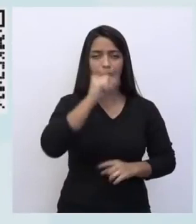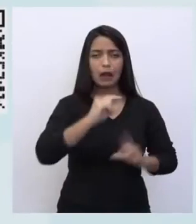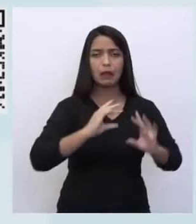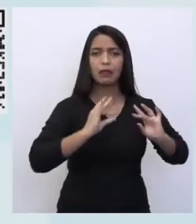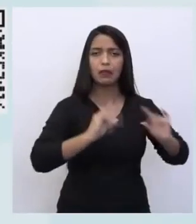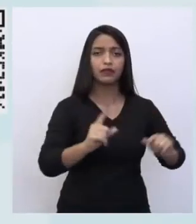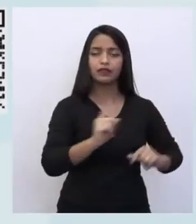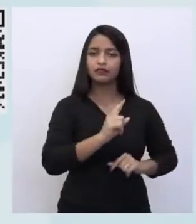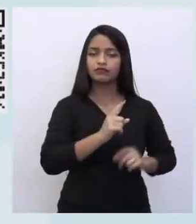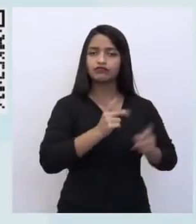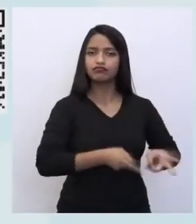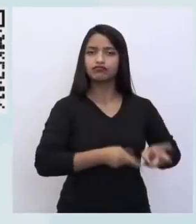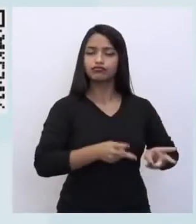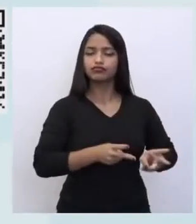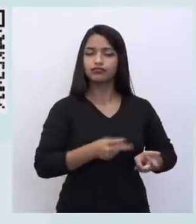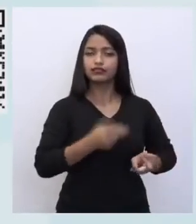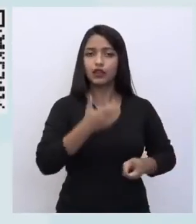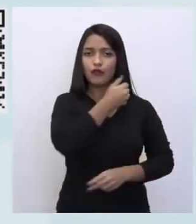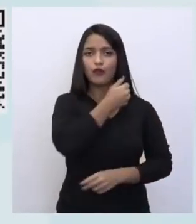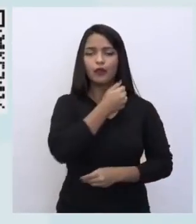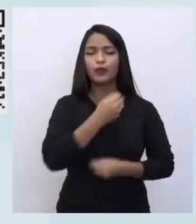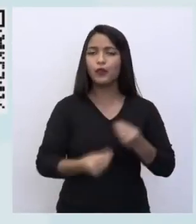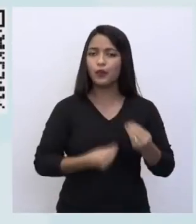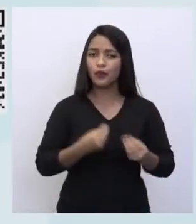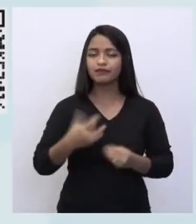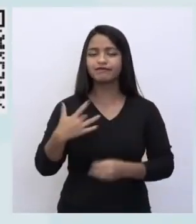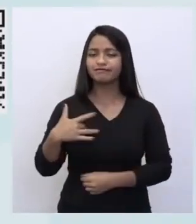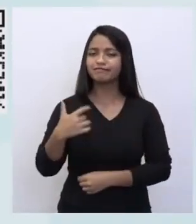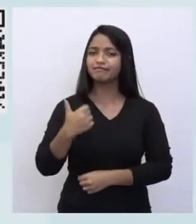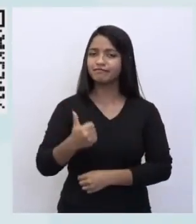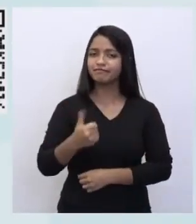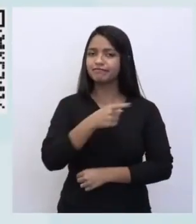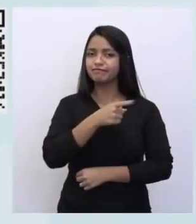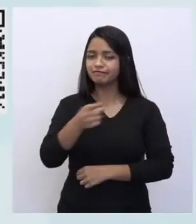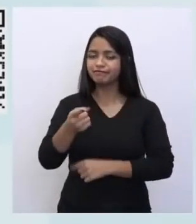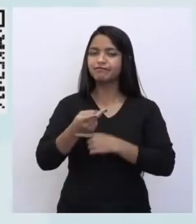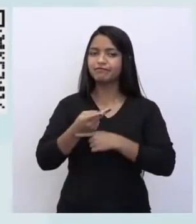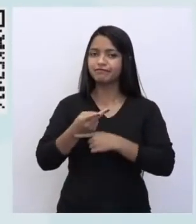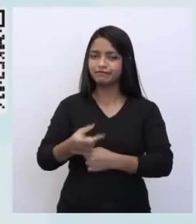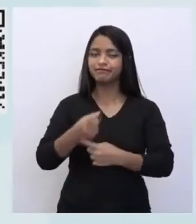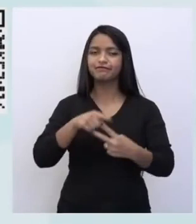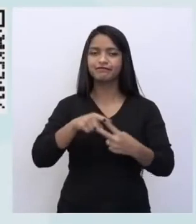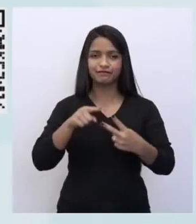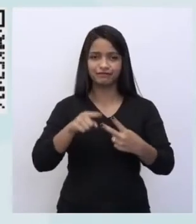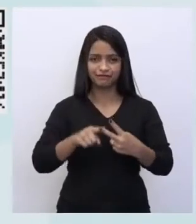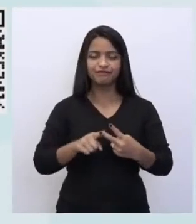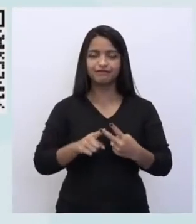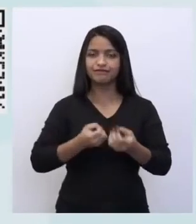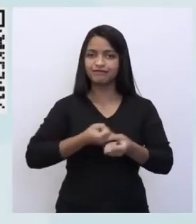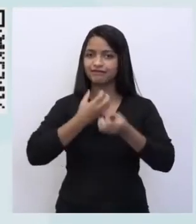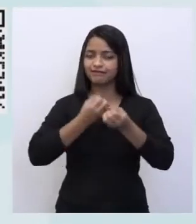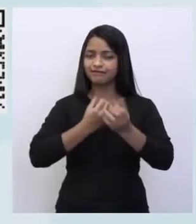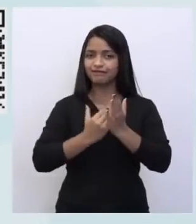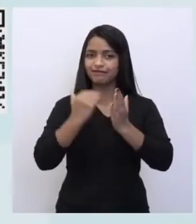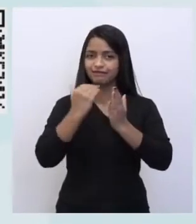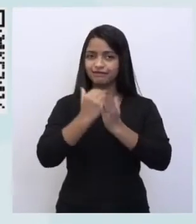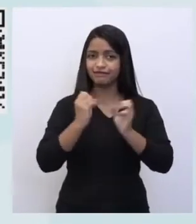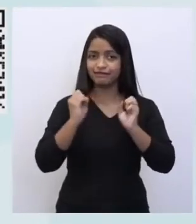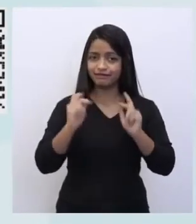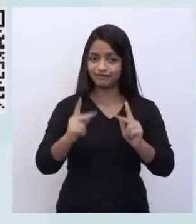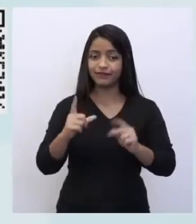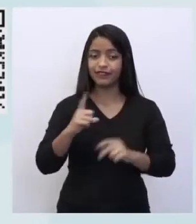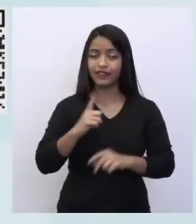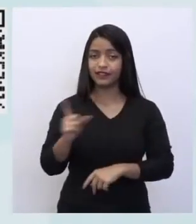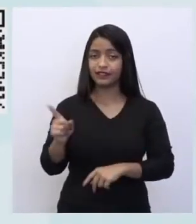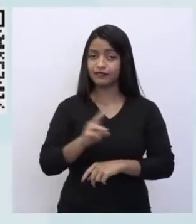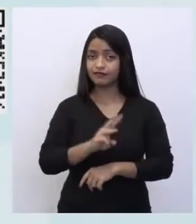bacana também, vale a pena conferir essas duas dicas, né, do Para Saber Mais. Então temos aí o endereço